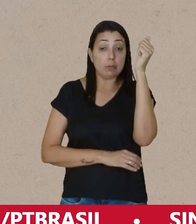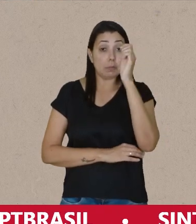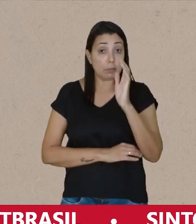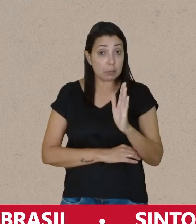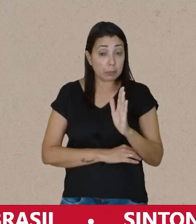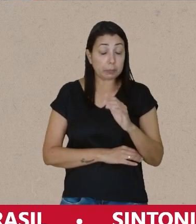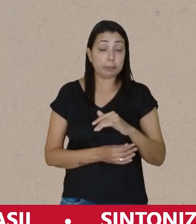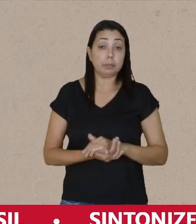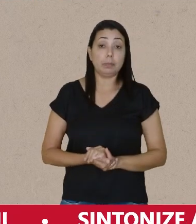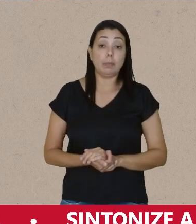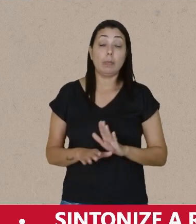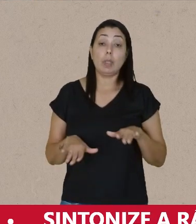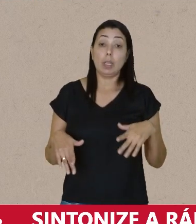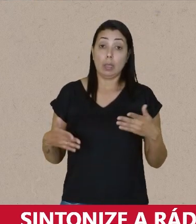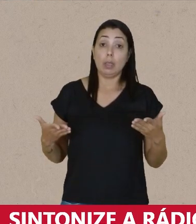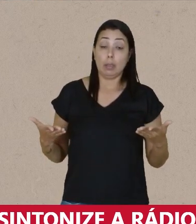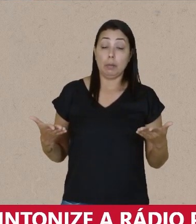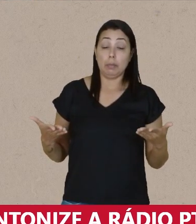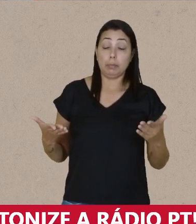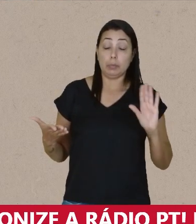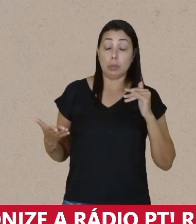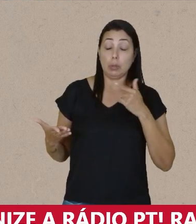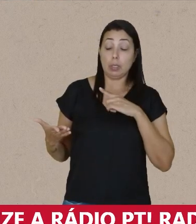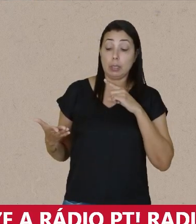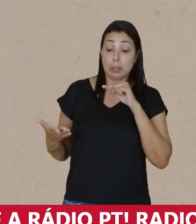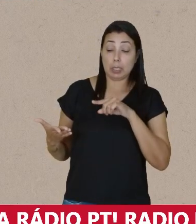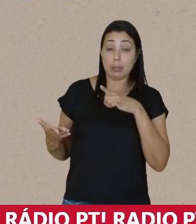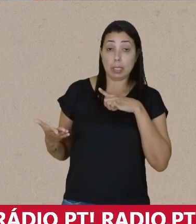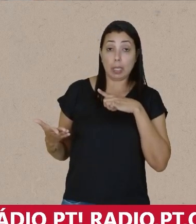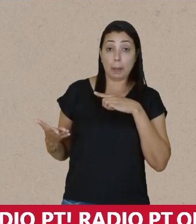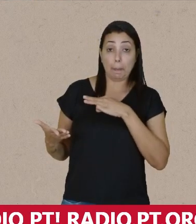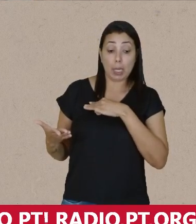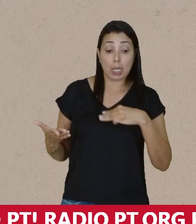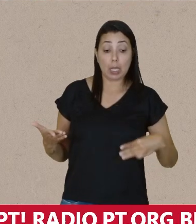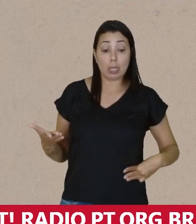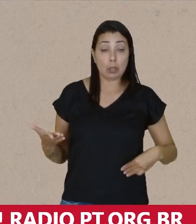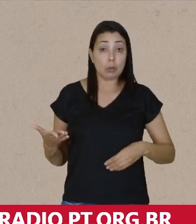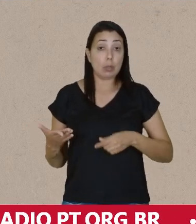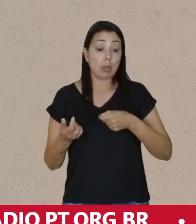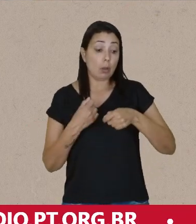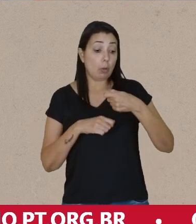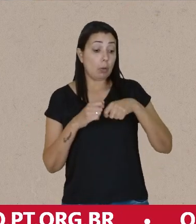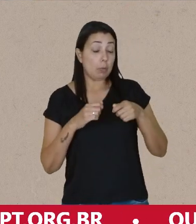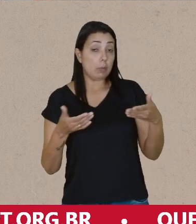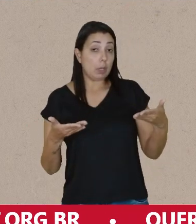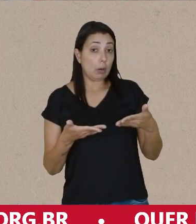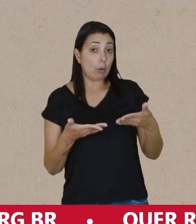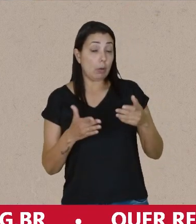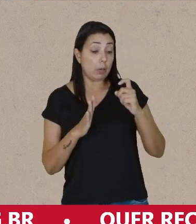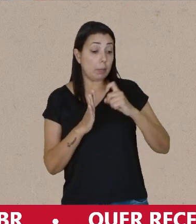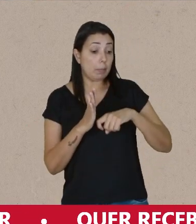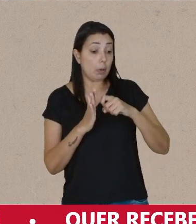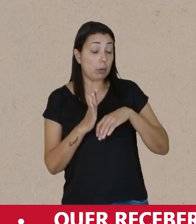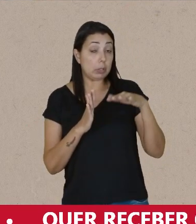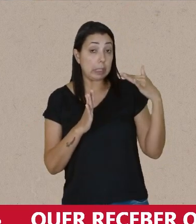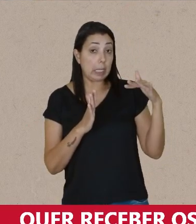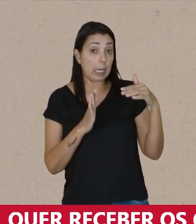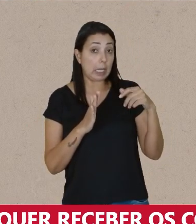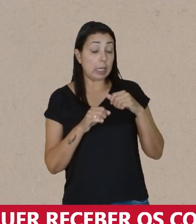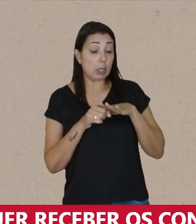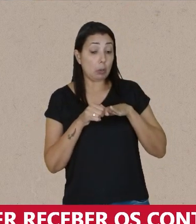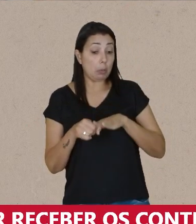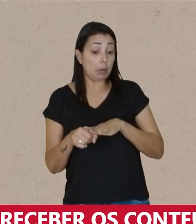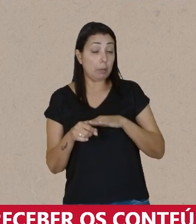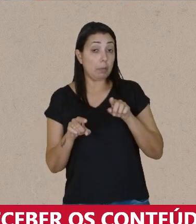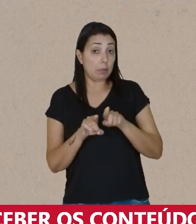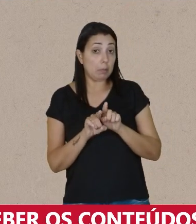Brasil. Então, o que nós temos aqui é um ministro da Economia que leva adiante um ajuste fiscal sem precedentes, que comprime, como a